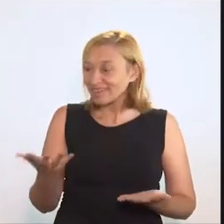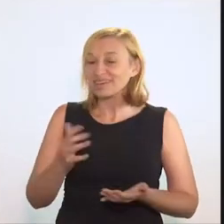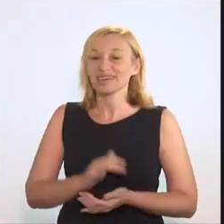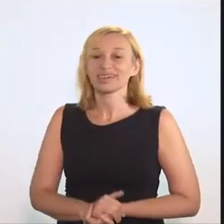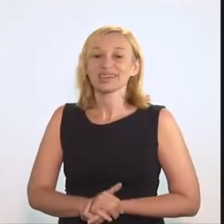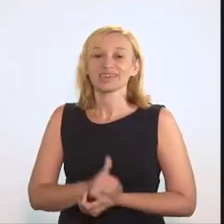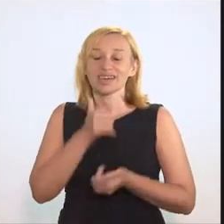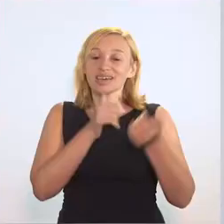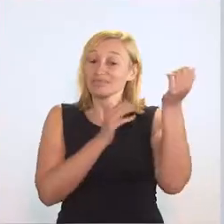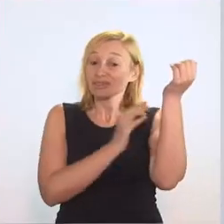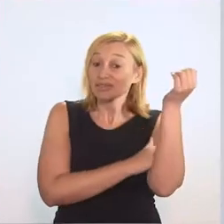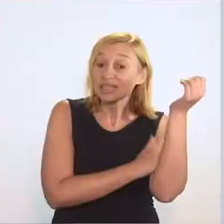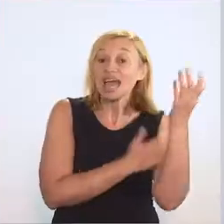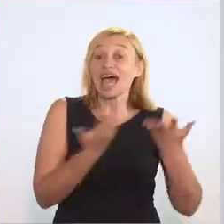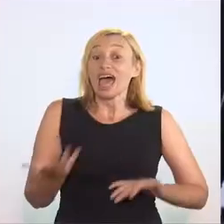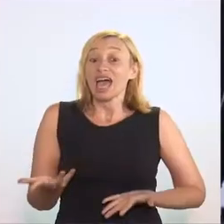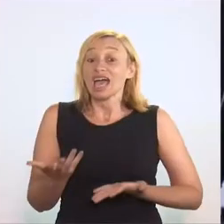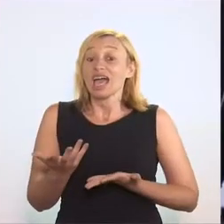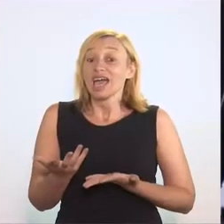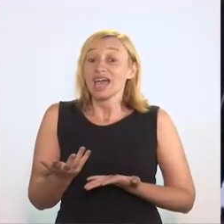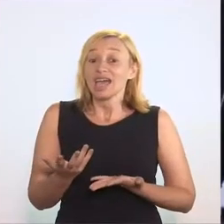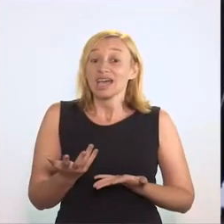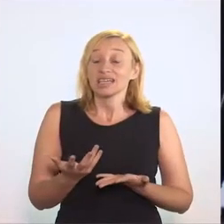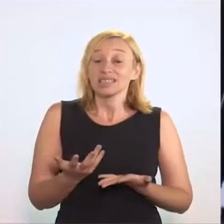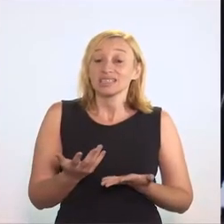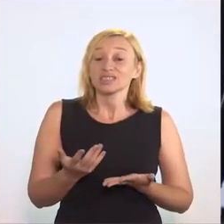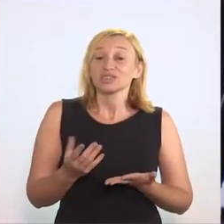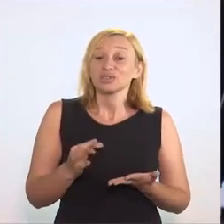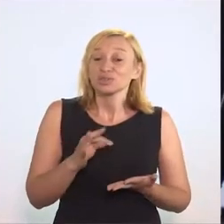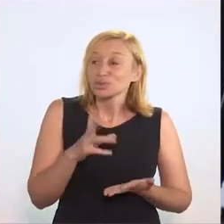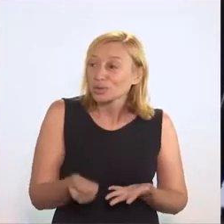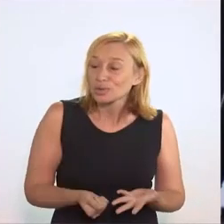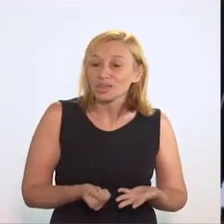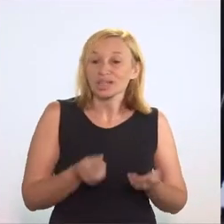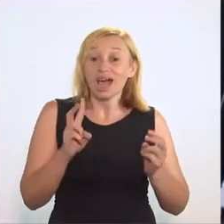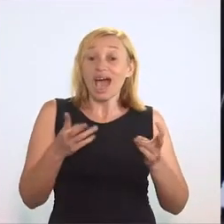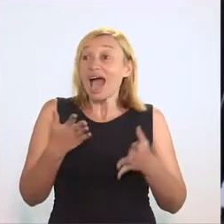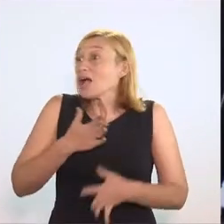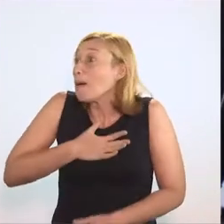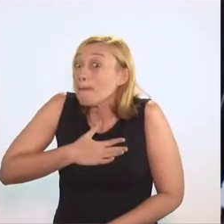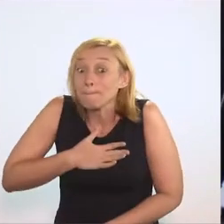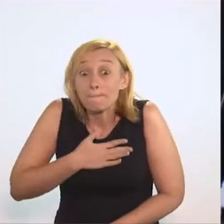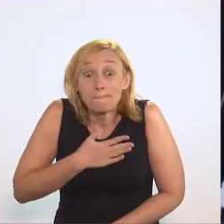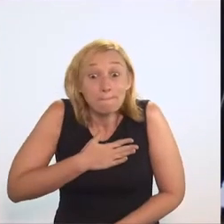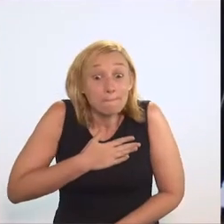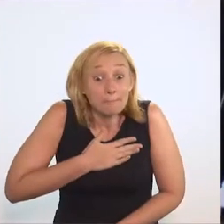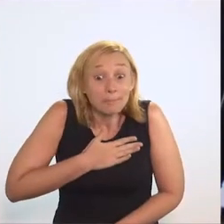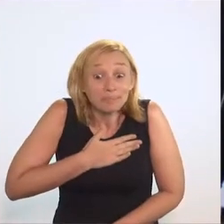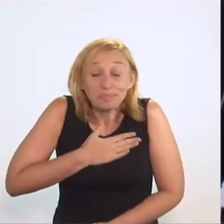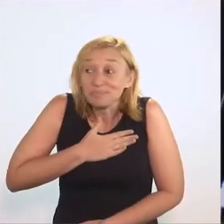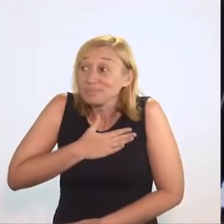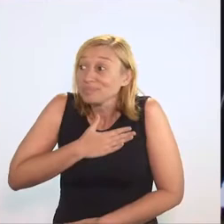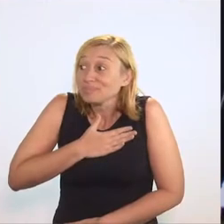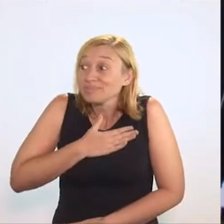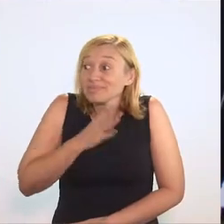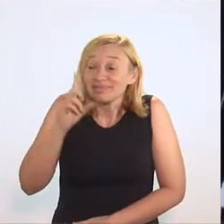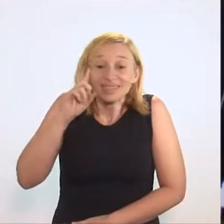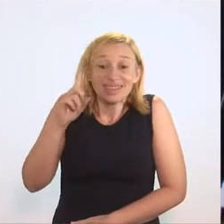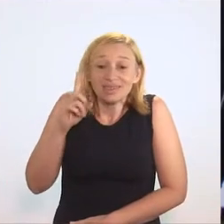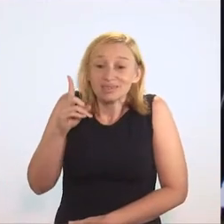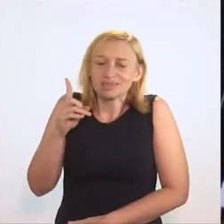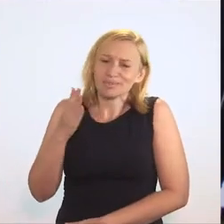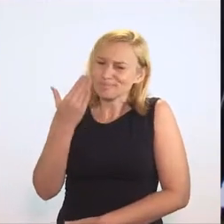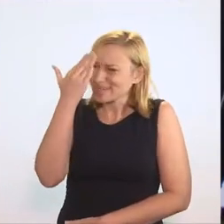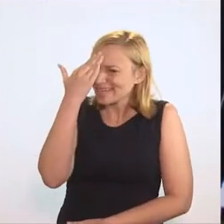rivalidade feminina, que é o que também que atrapalha e muito toda essa questão. Porque eu me chicoteio. Exatamente, você dizer que... Eu